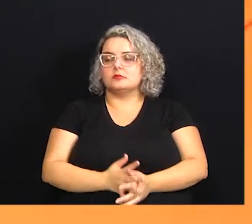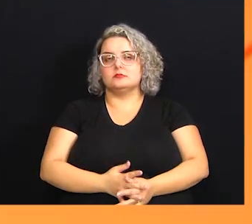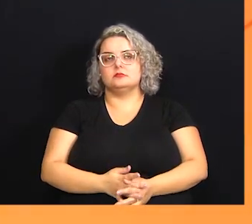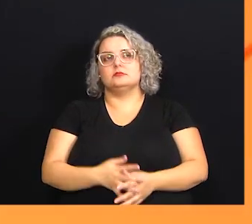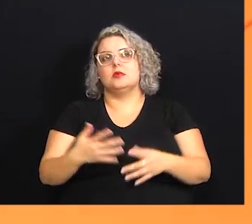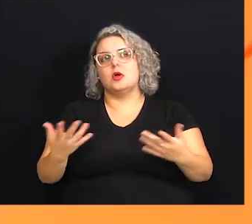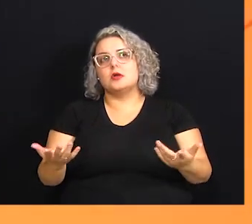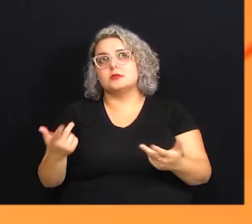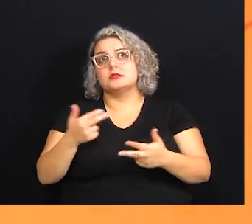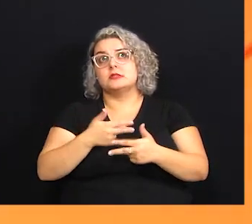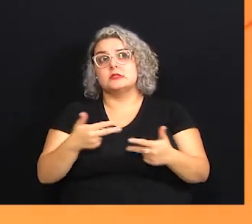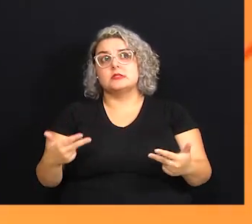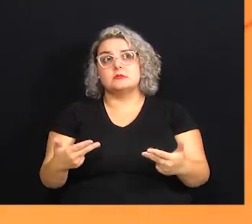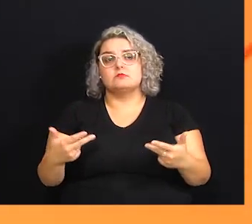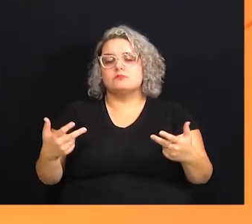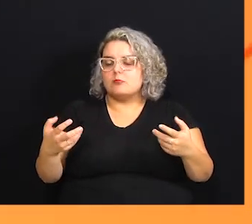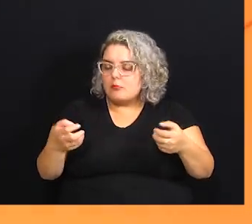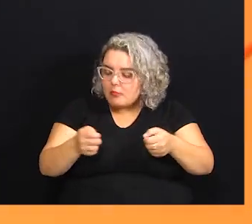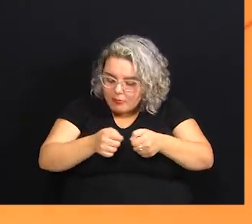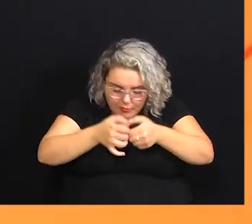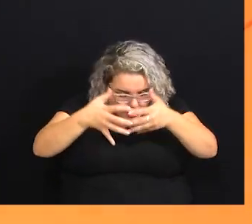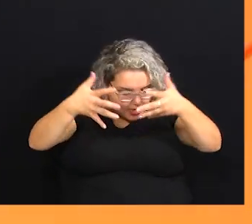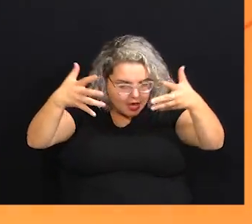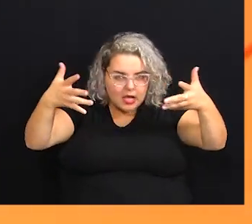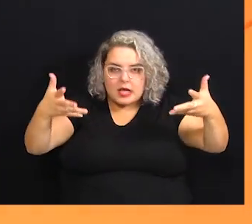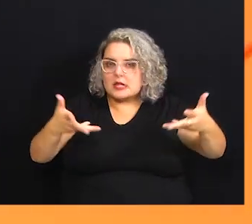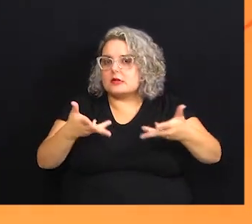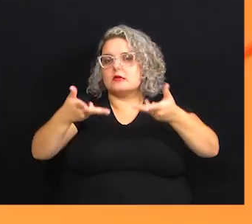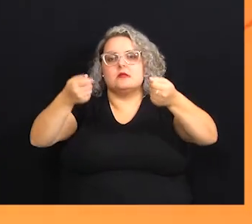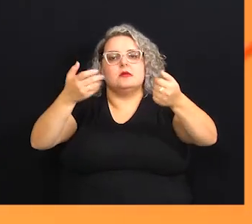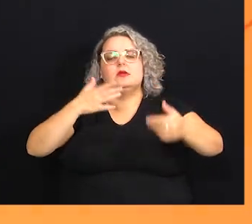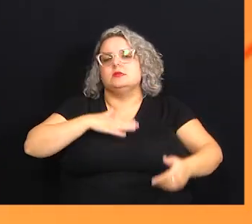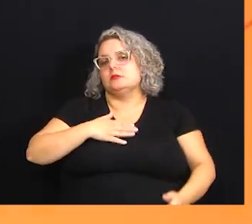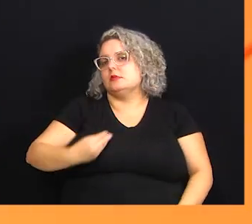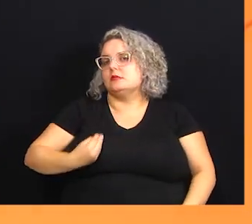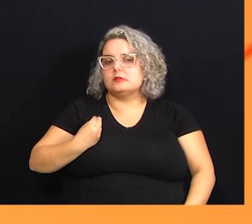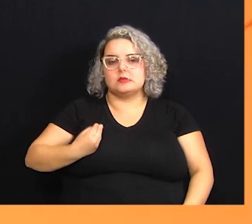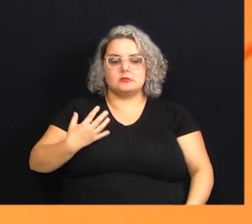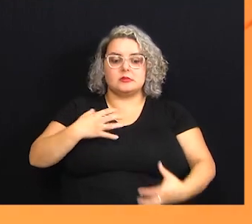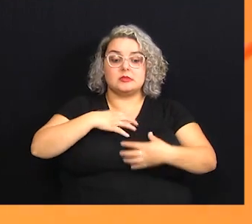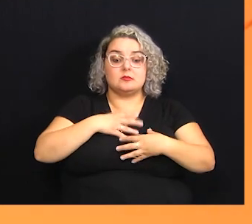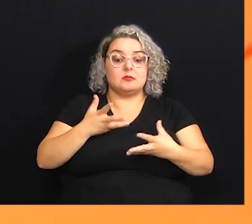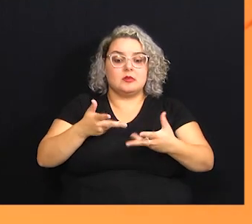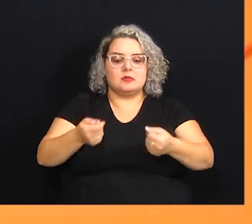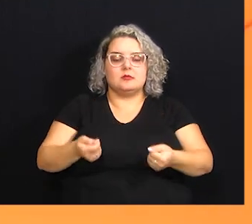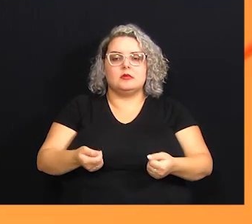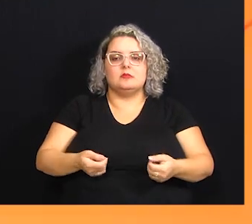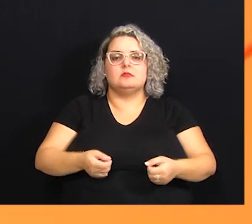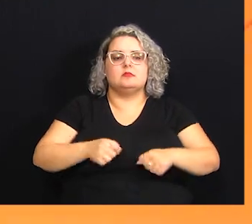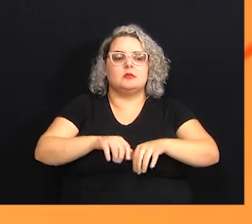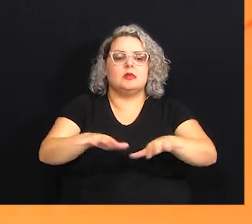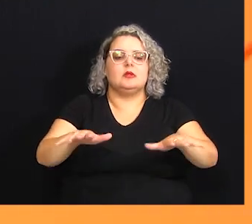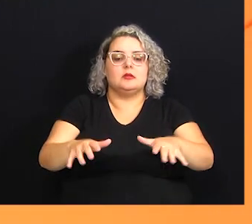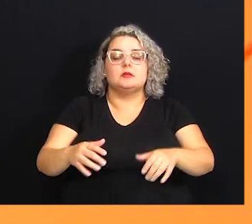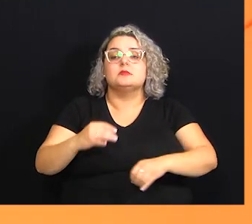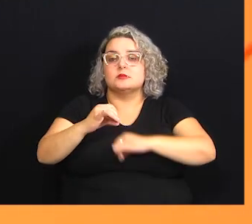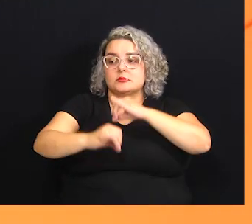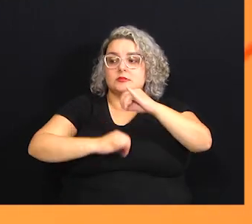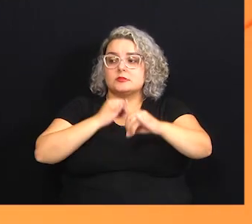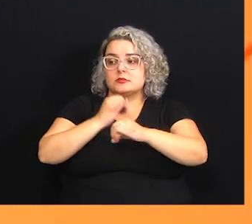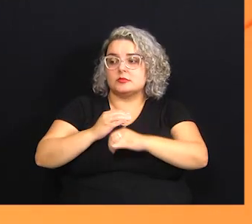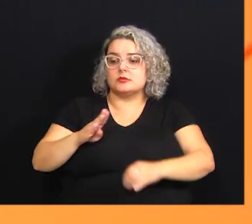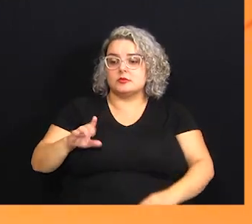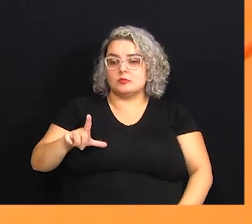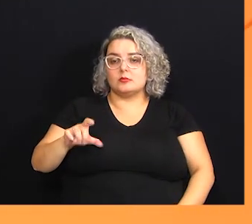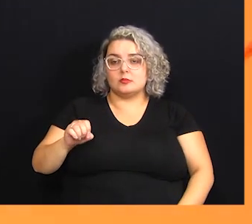Olha, foi uma das coisas mais mágicas que eu já tive na minha vida, uma sensação incrível. Eu cultivei um público no último ano na internet com o meu blog